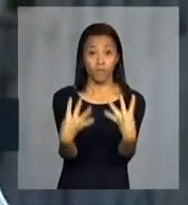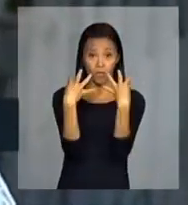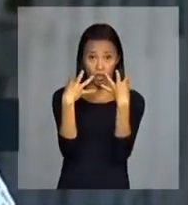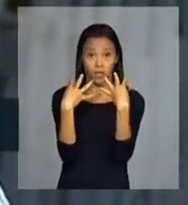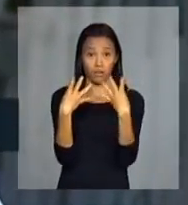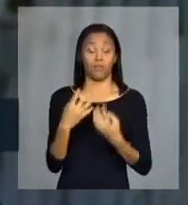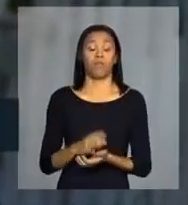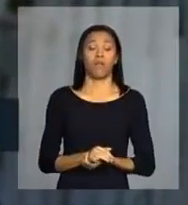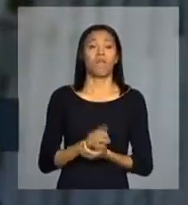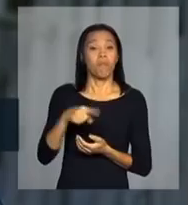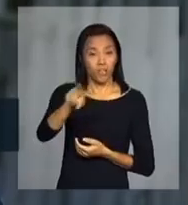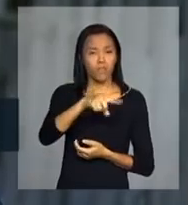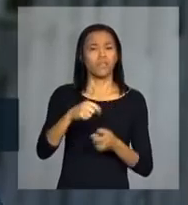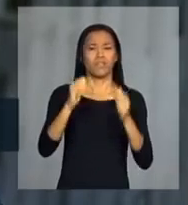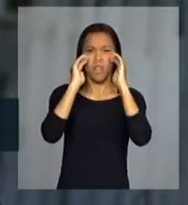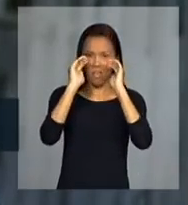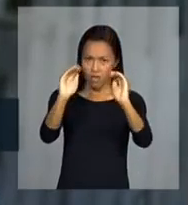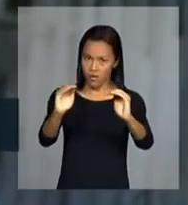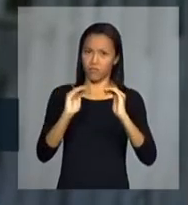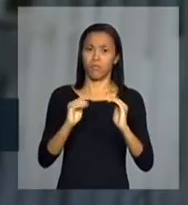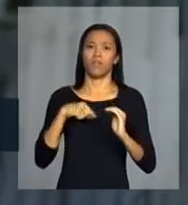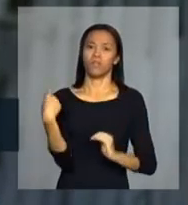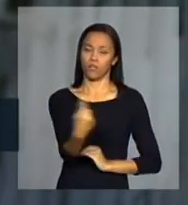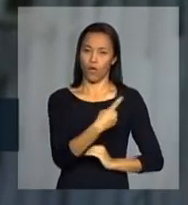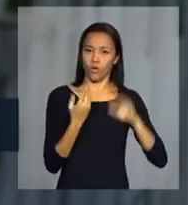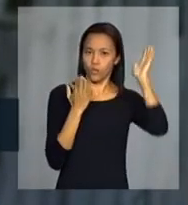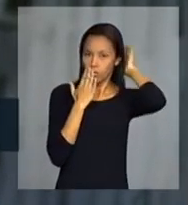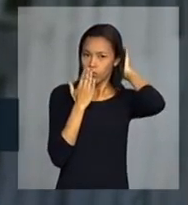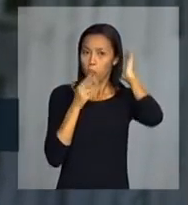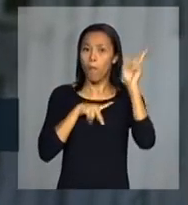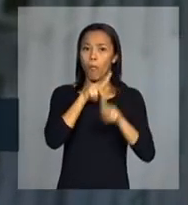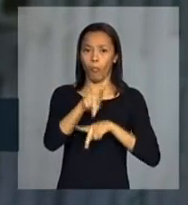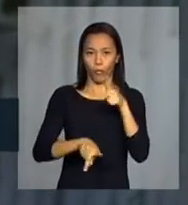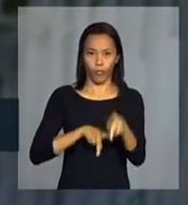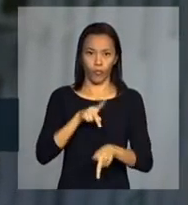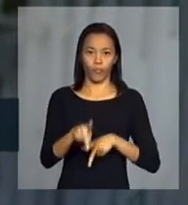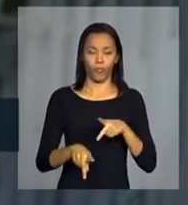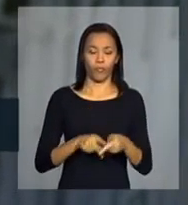que vocês respeitarem nós, povos